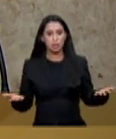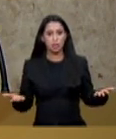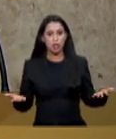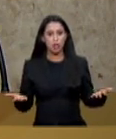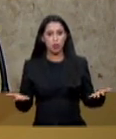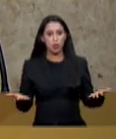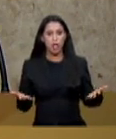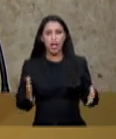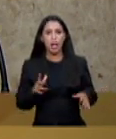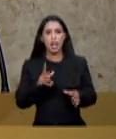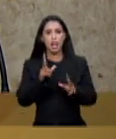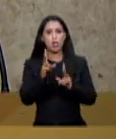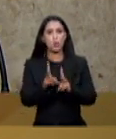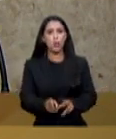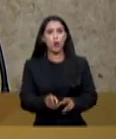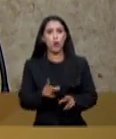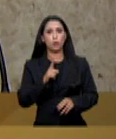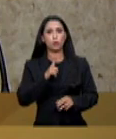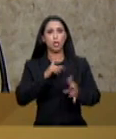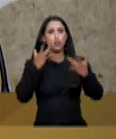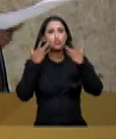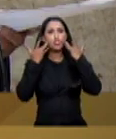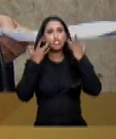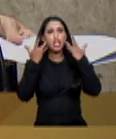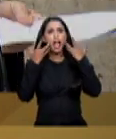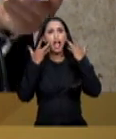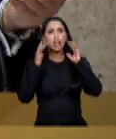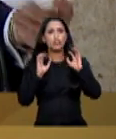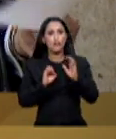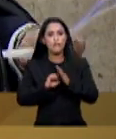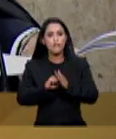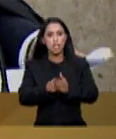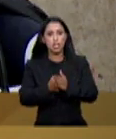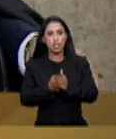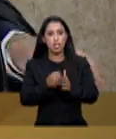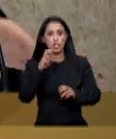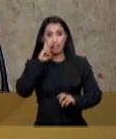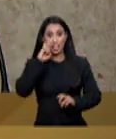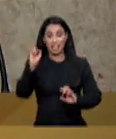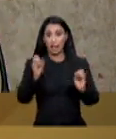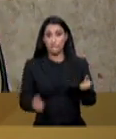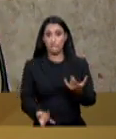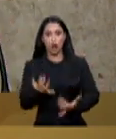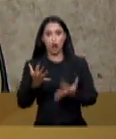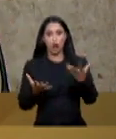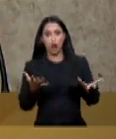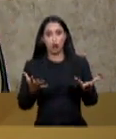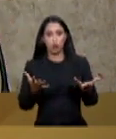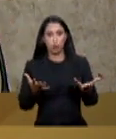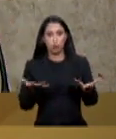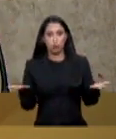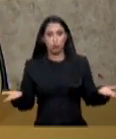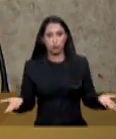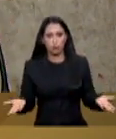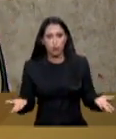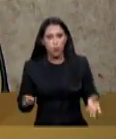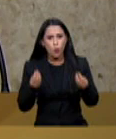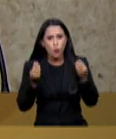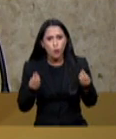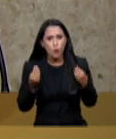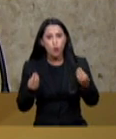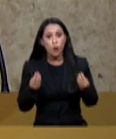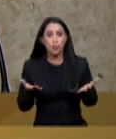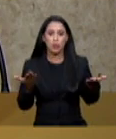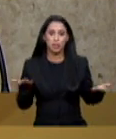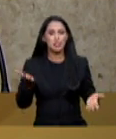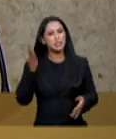teatro fechado. Que direito à privacidade pode ter um homem desse? E a lei é sábia. Eu me lembro que, quando nós